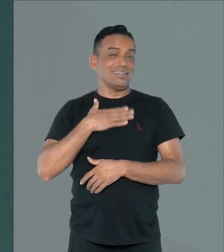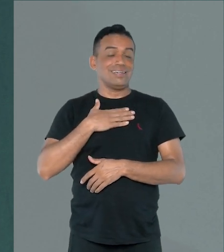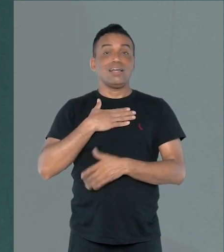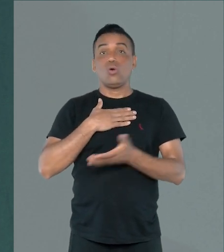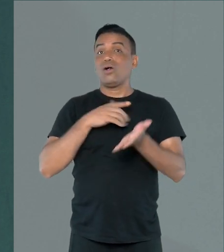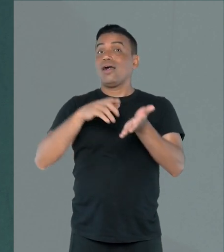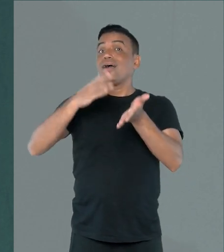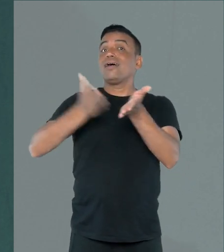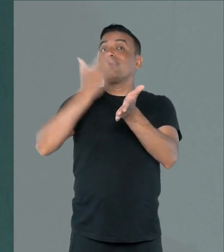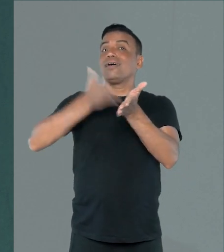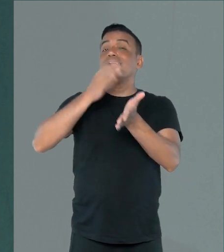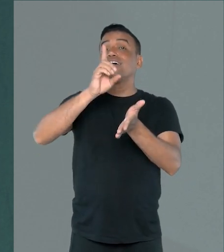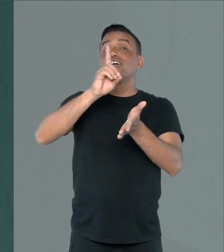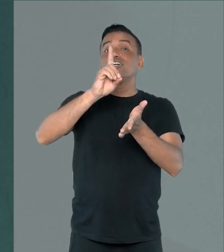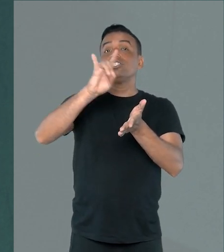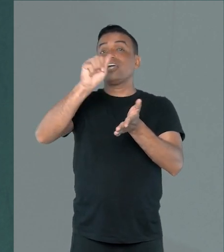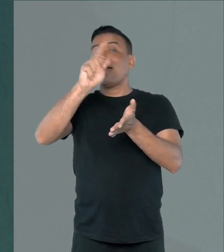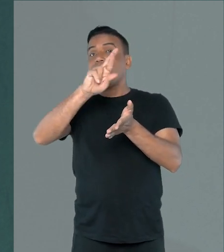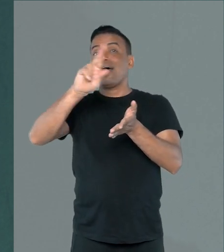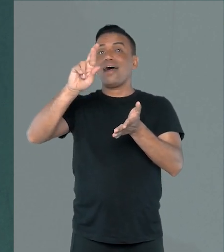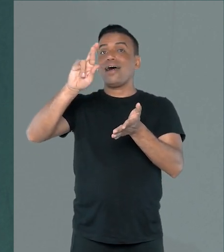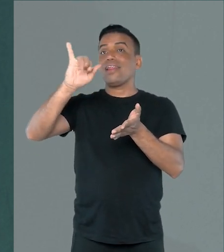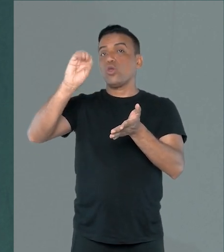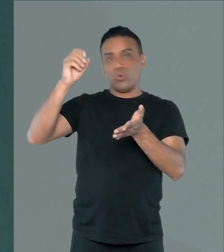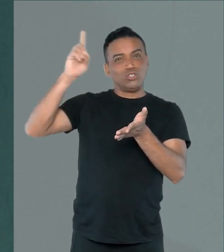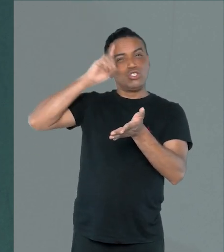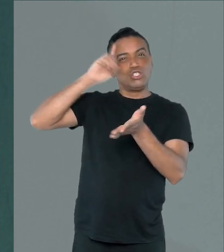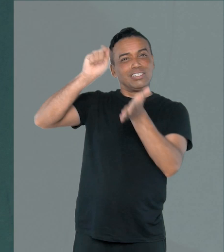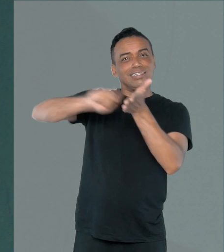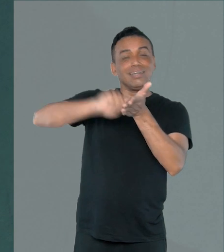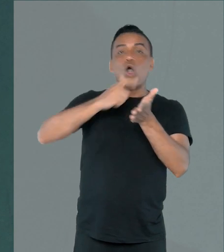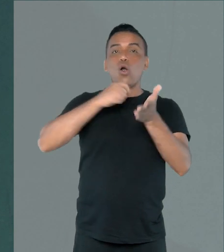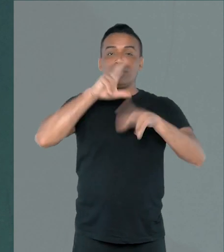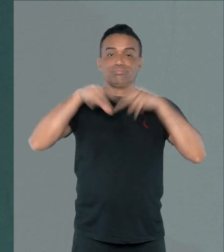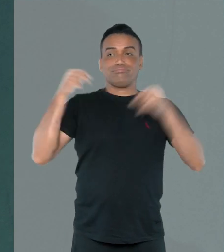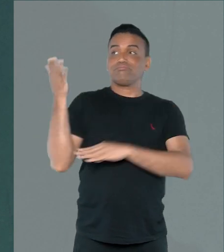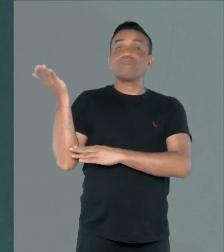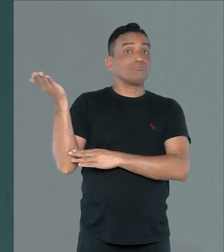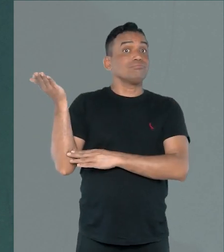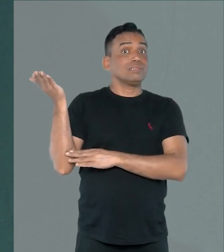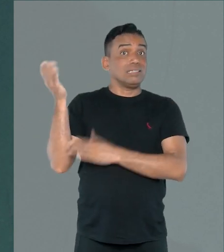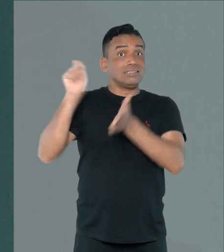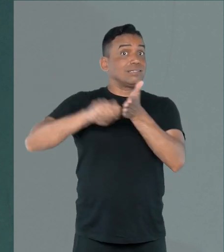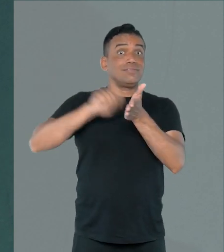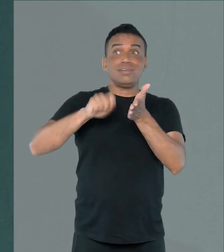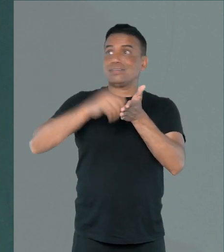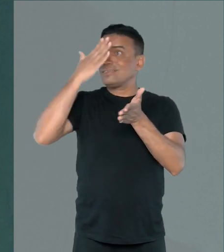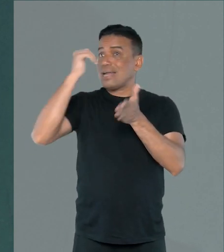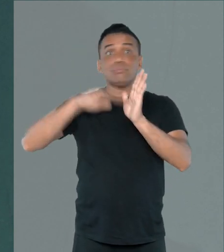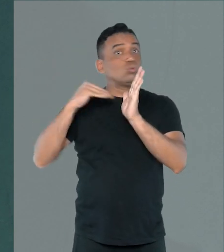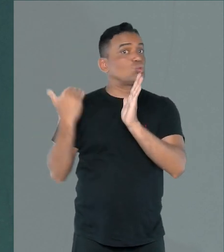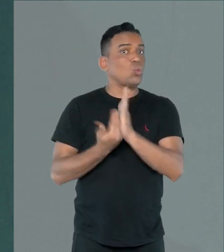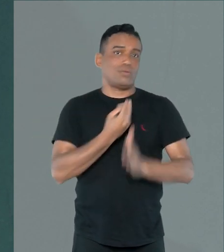famoso mordomo. Aquele mordomo que abre a porta na novela e que diz o jantar está servido, é o mordomo que sabe de tudo da vida